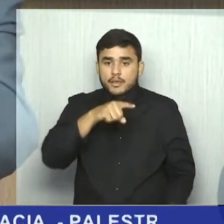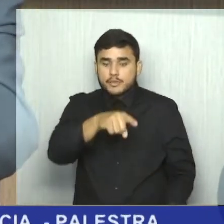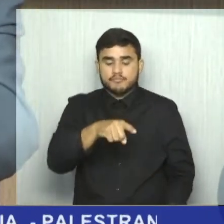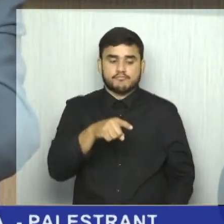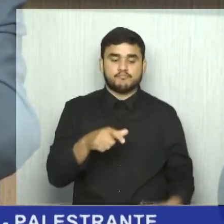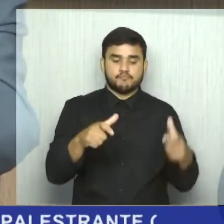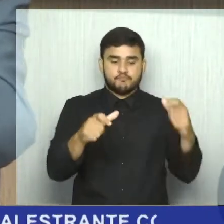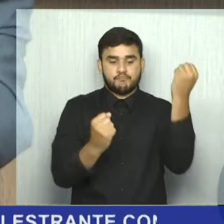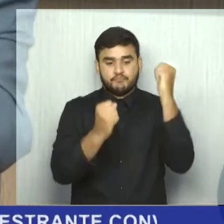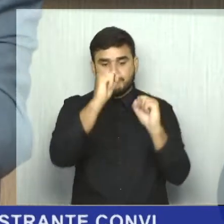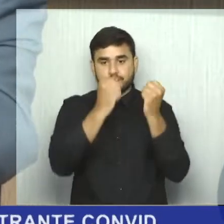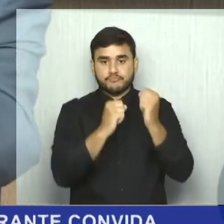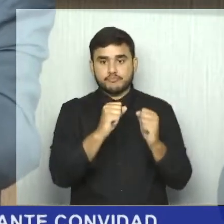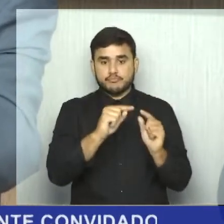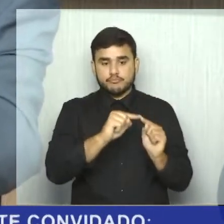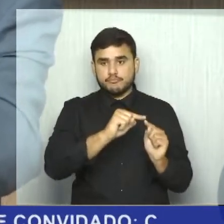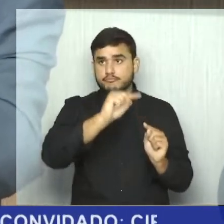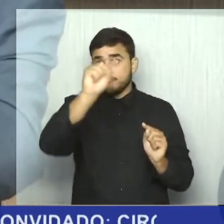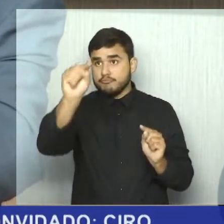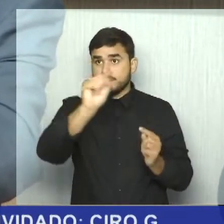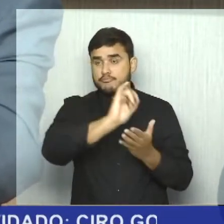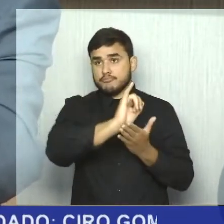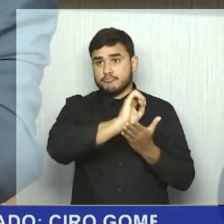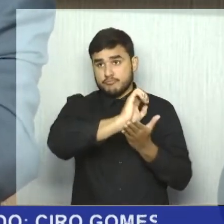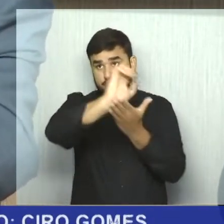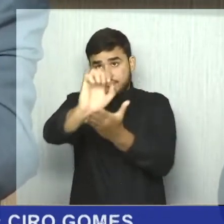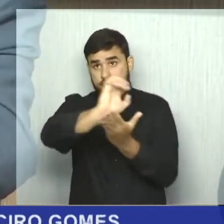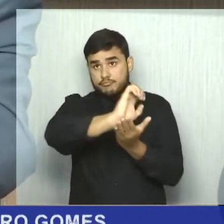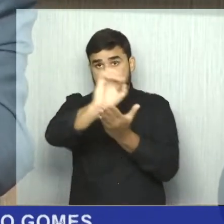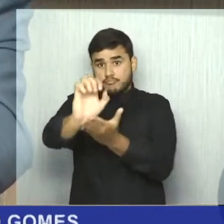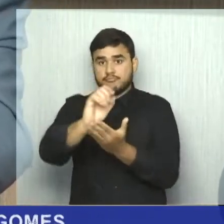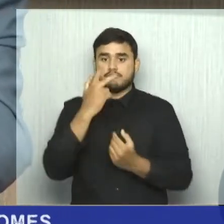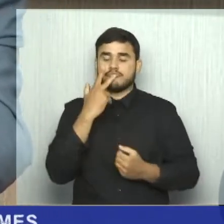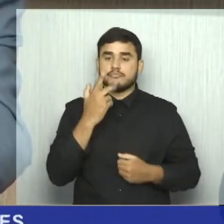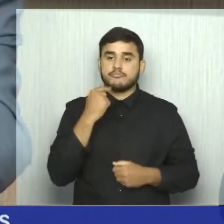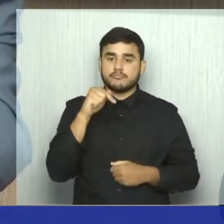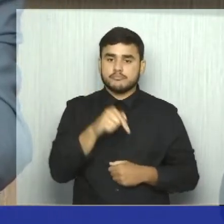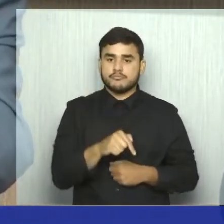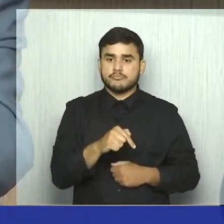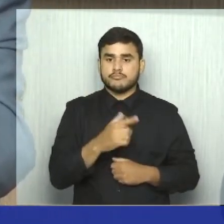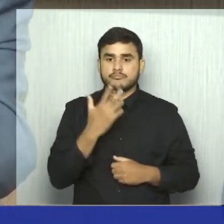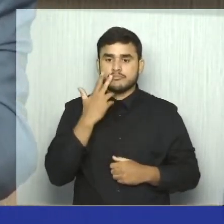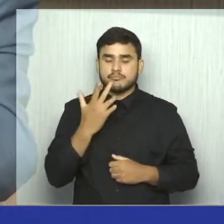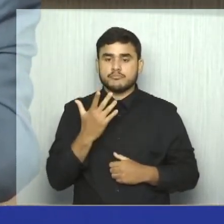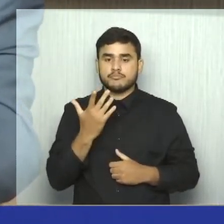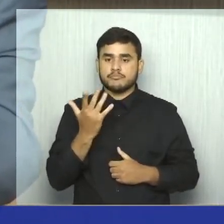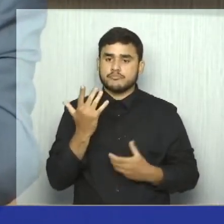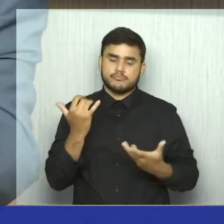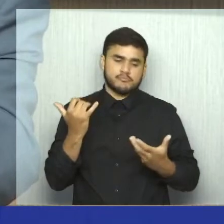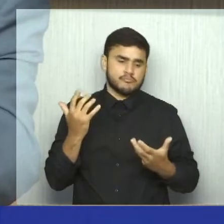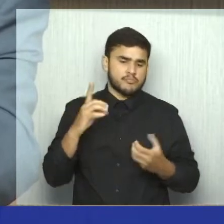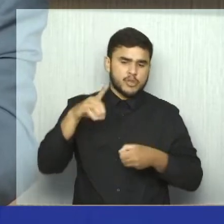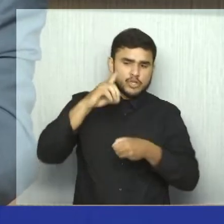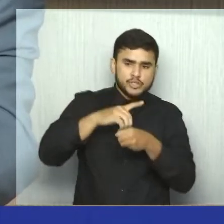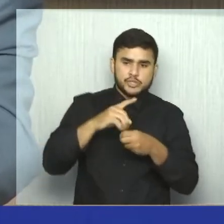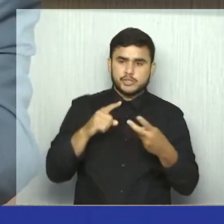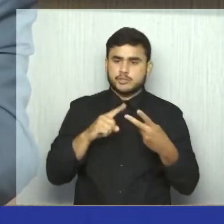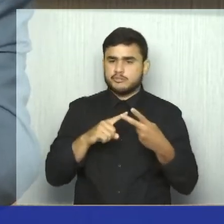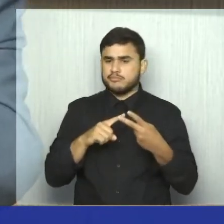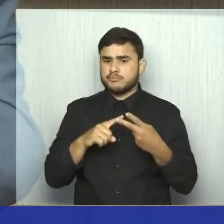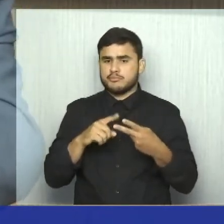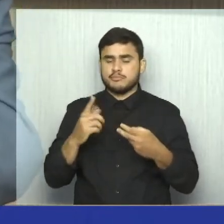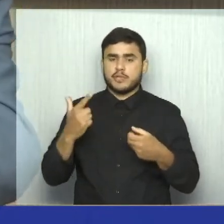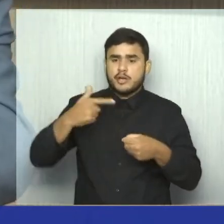ali. Então, quando ela produzia ali o diesel, o querosene de aviação, a gasolina, o gás de cozinha,